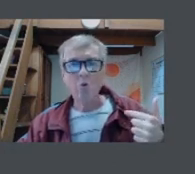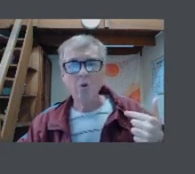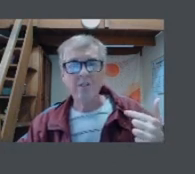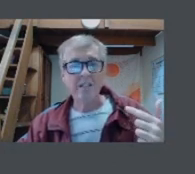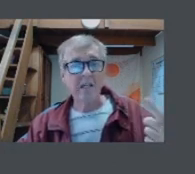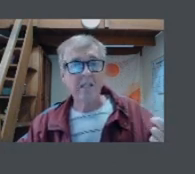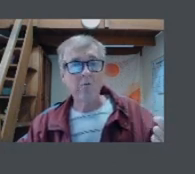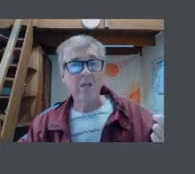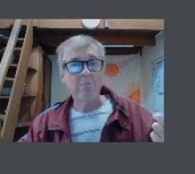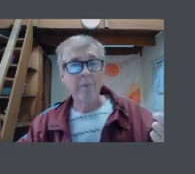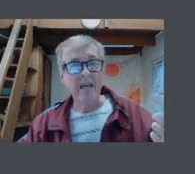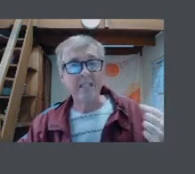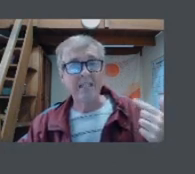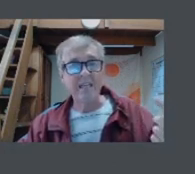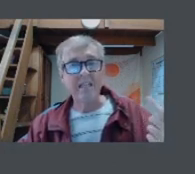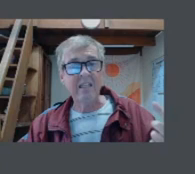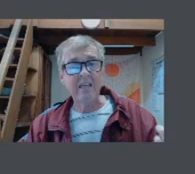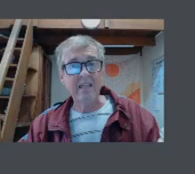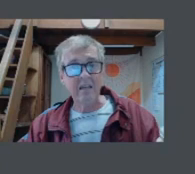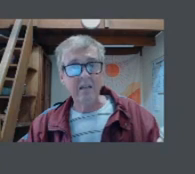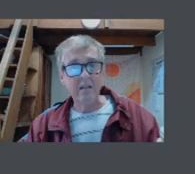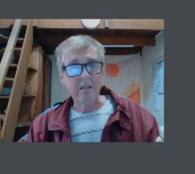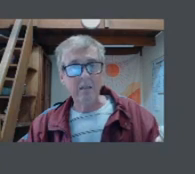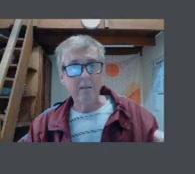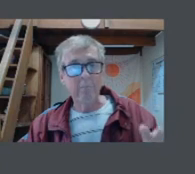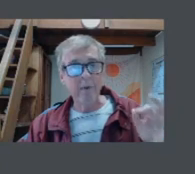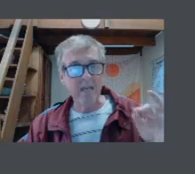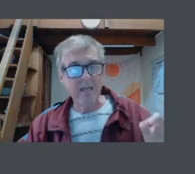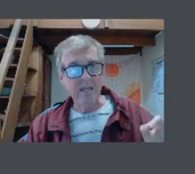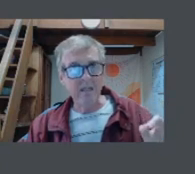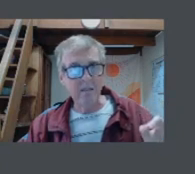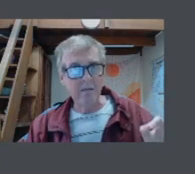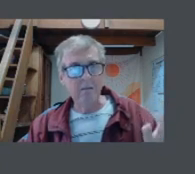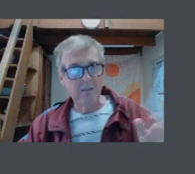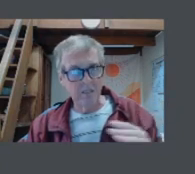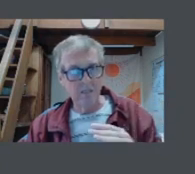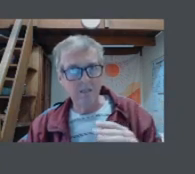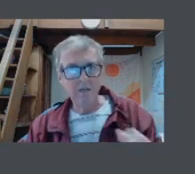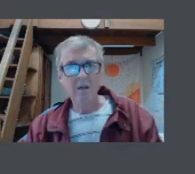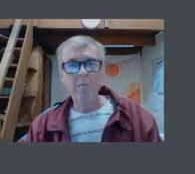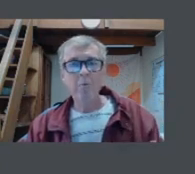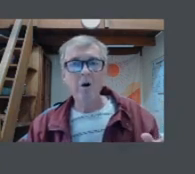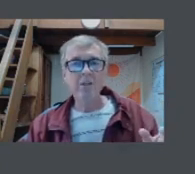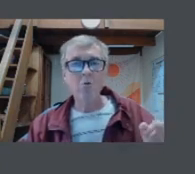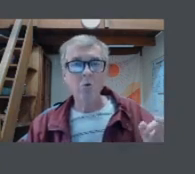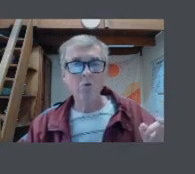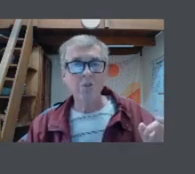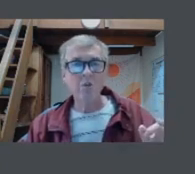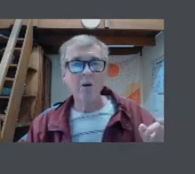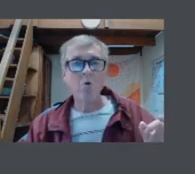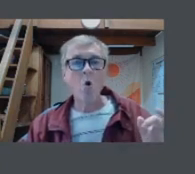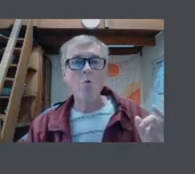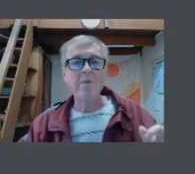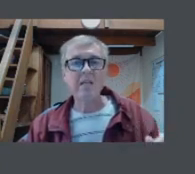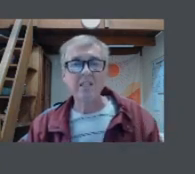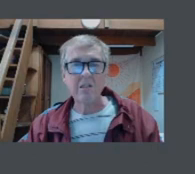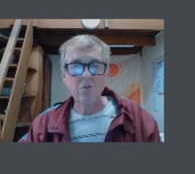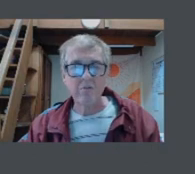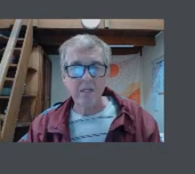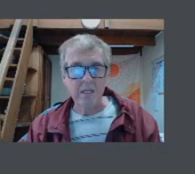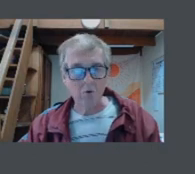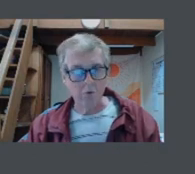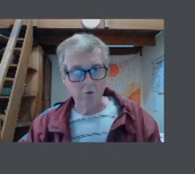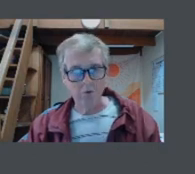os condutores das categorias b c d d d d e d podem conduzir uma